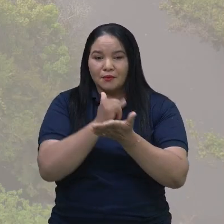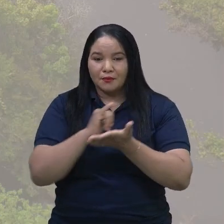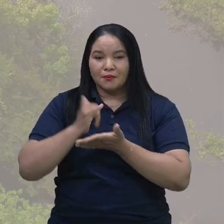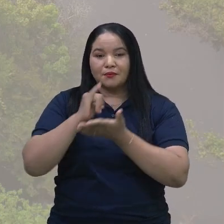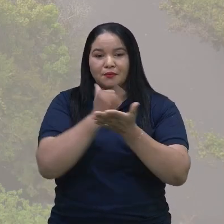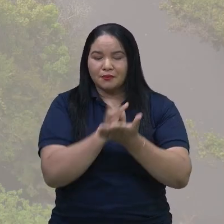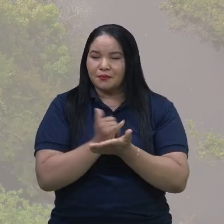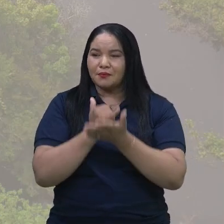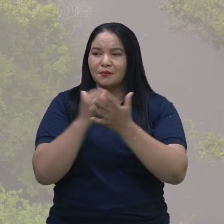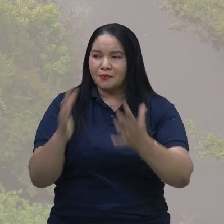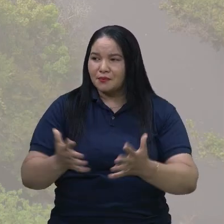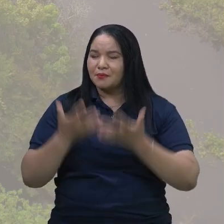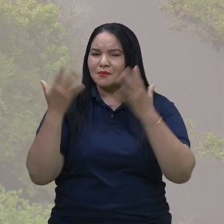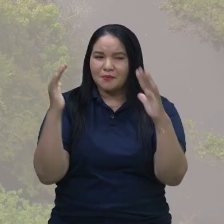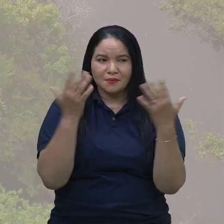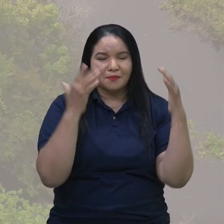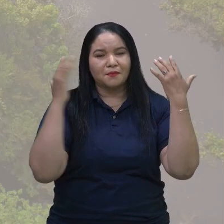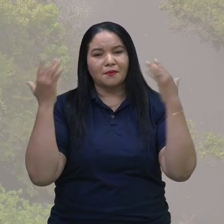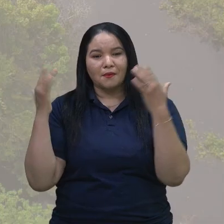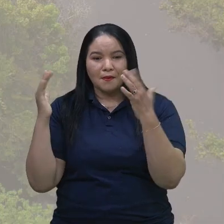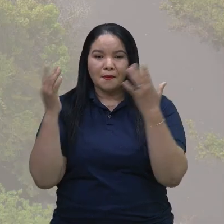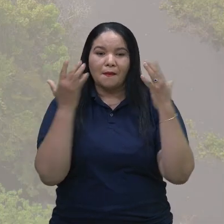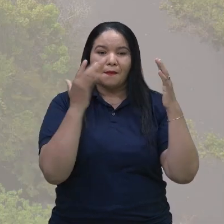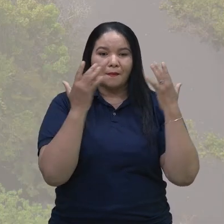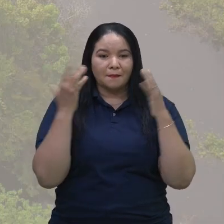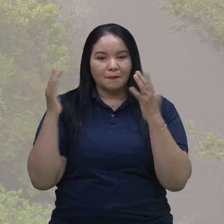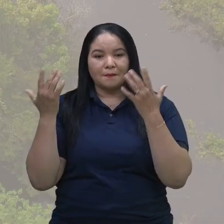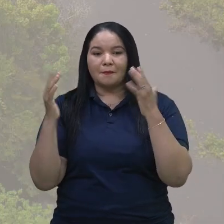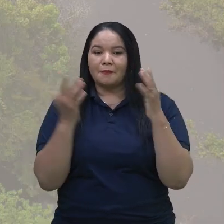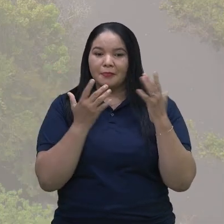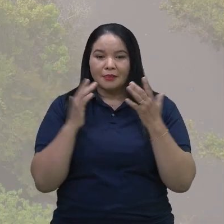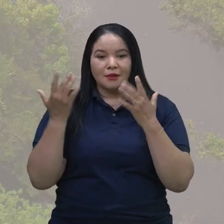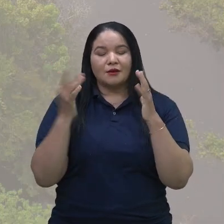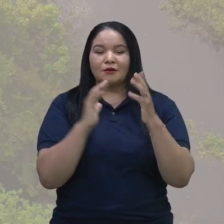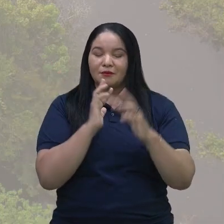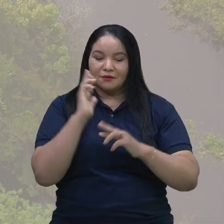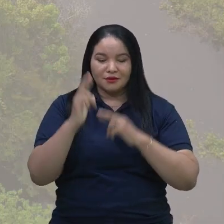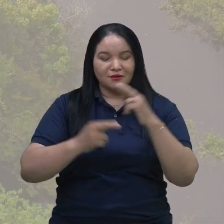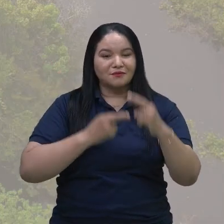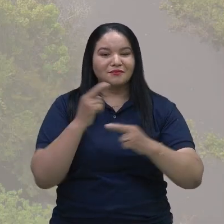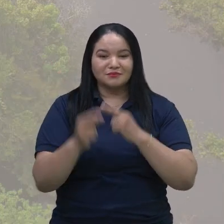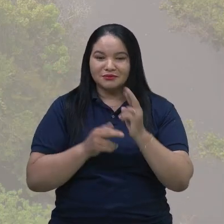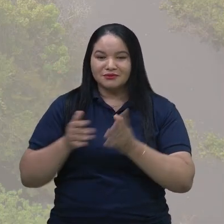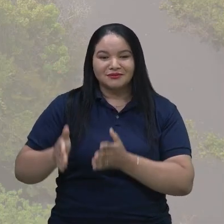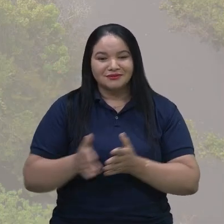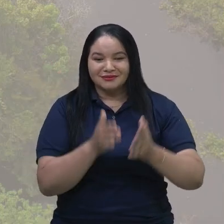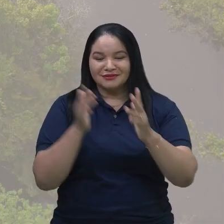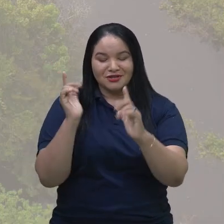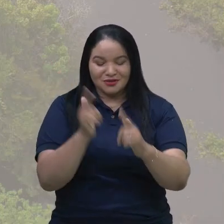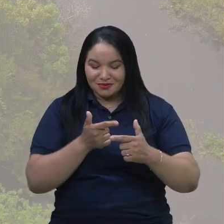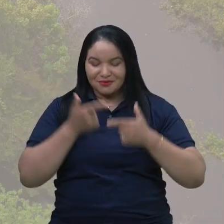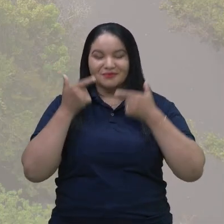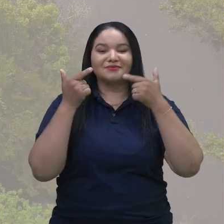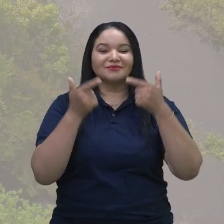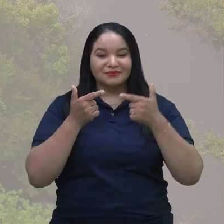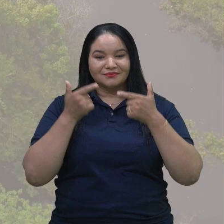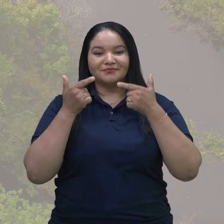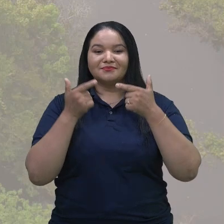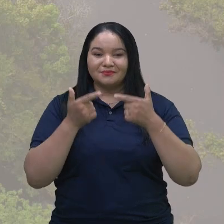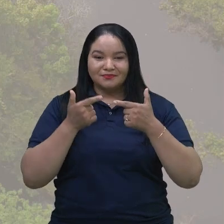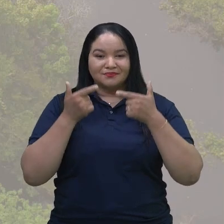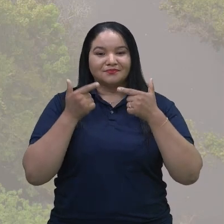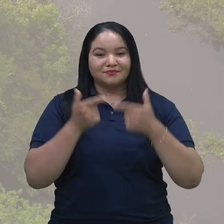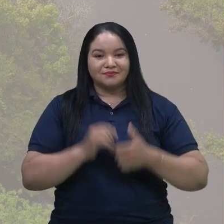o povo vai aplaudir. Porque o rio voltou e eu voltei a sorrir.